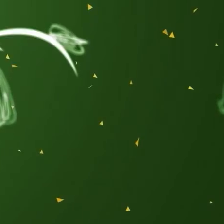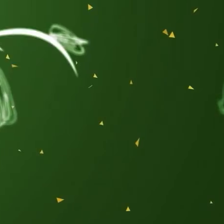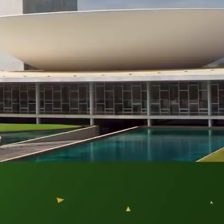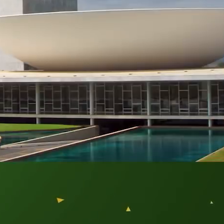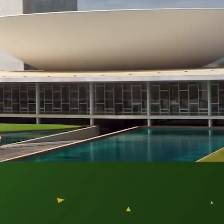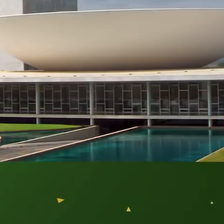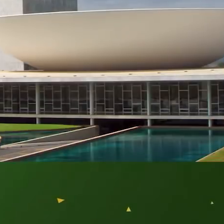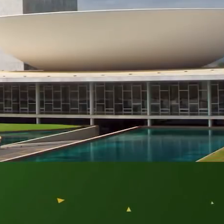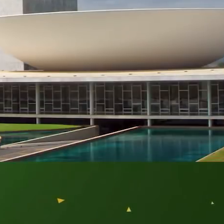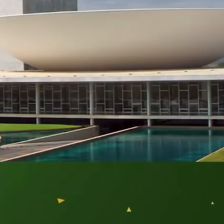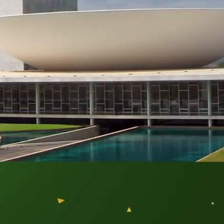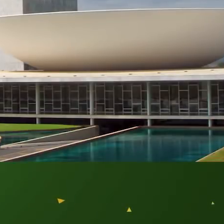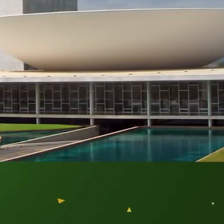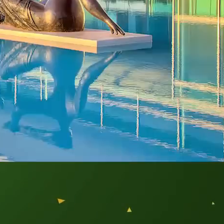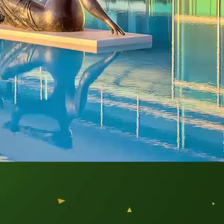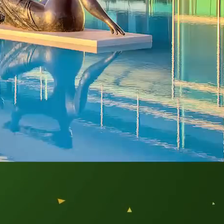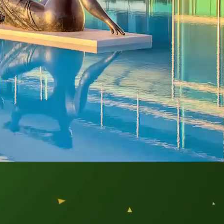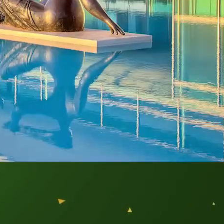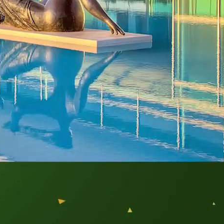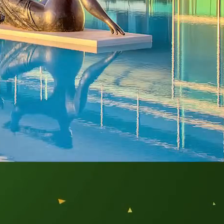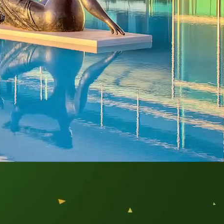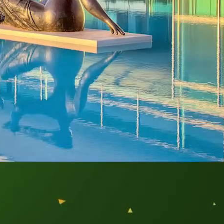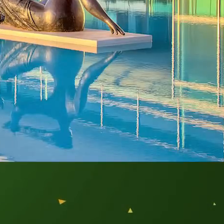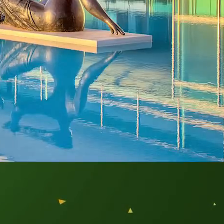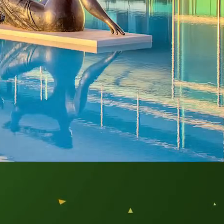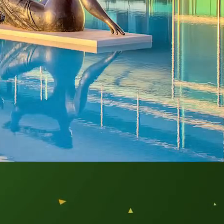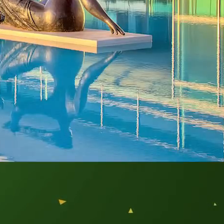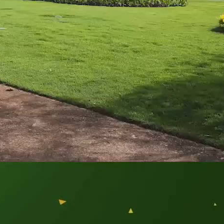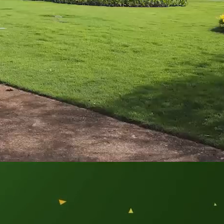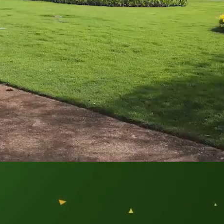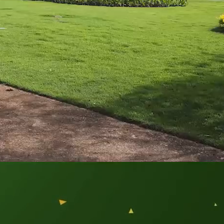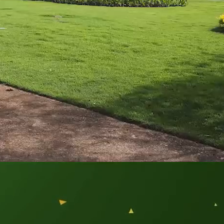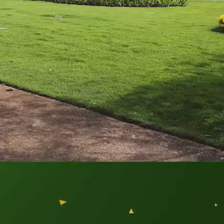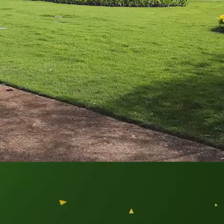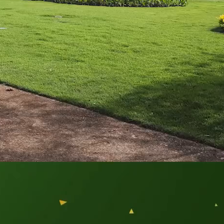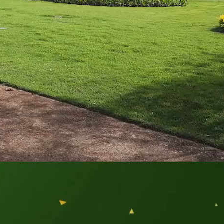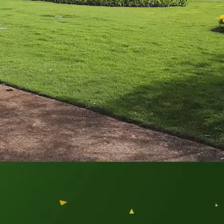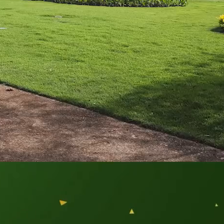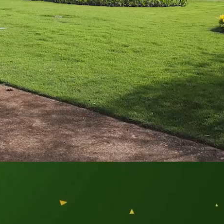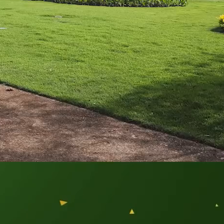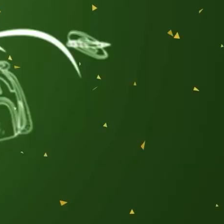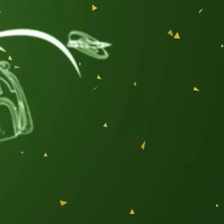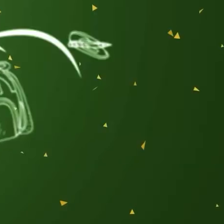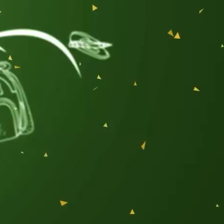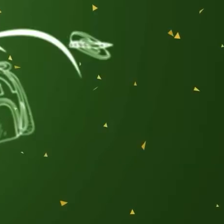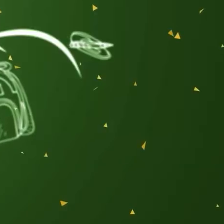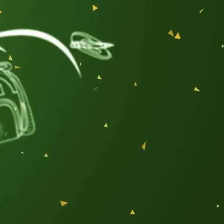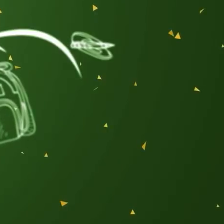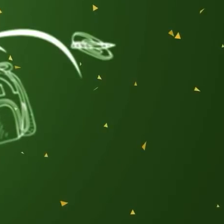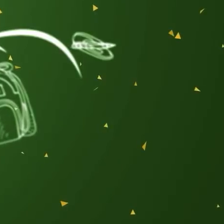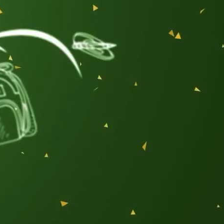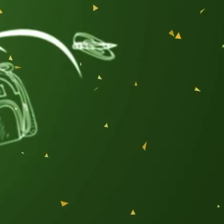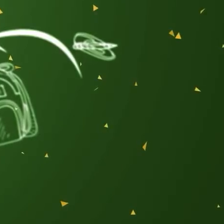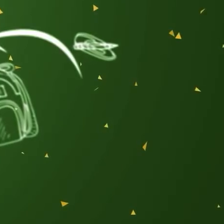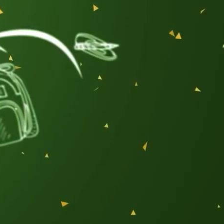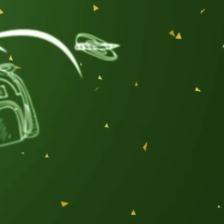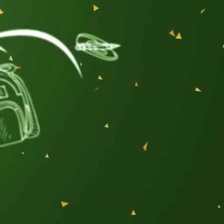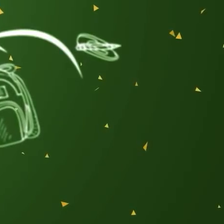Brasil, que tem como capital Brasília. Brasília. Brasília.